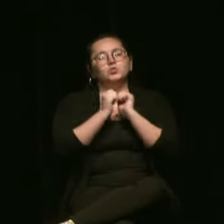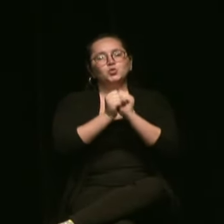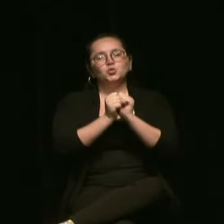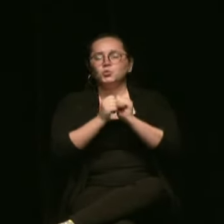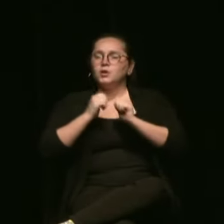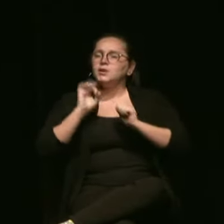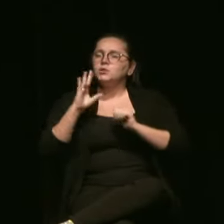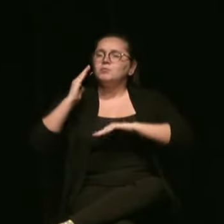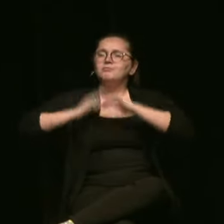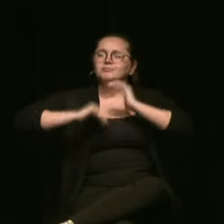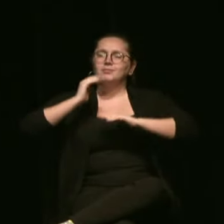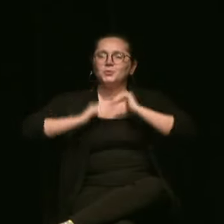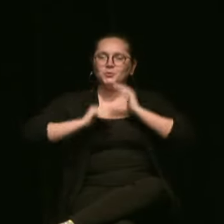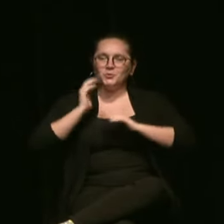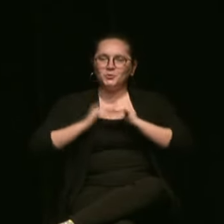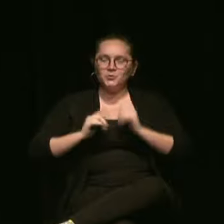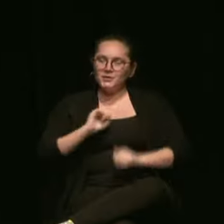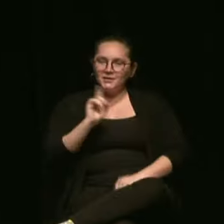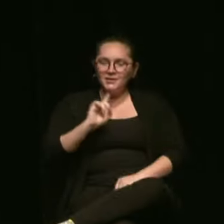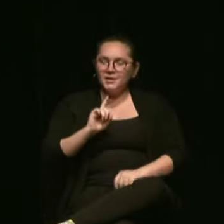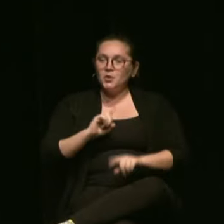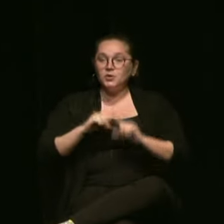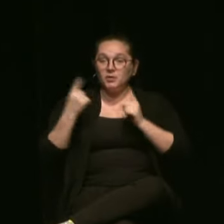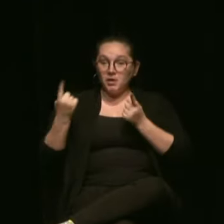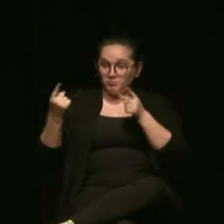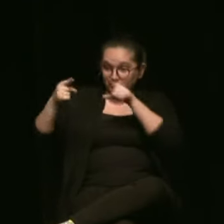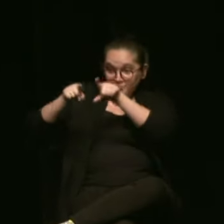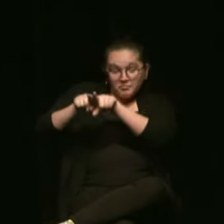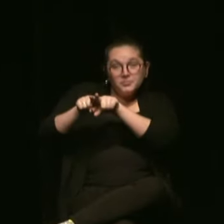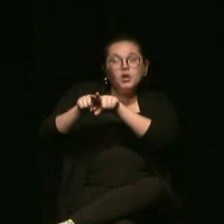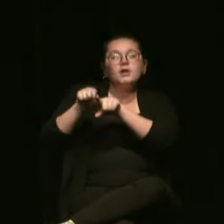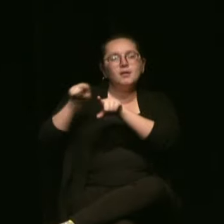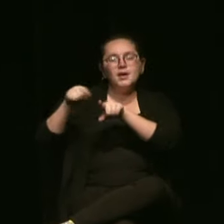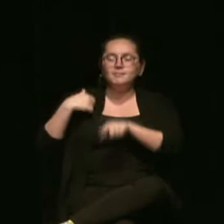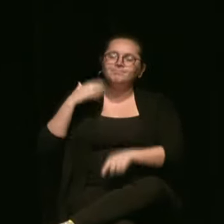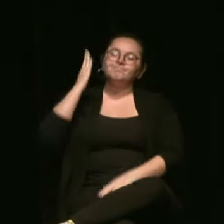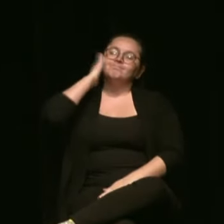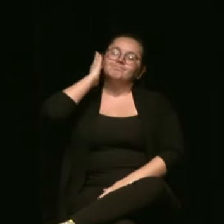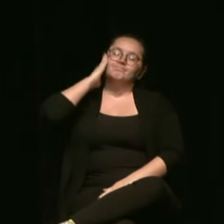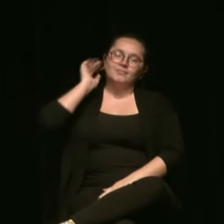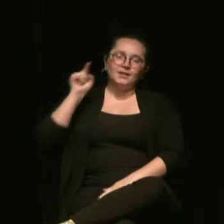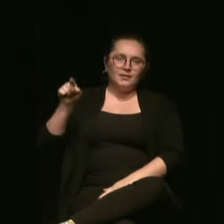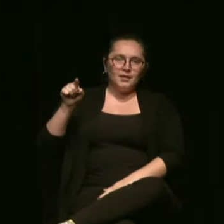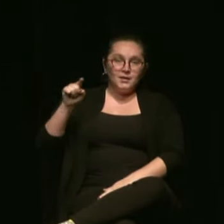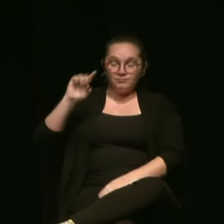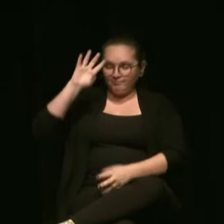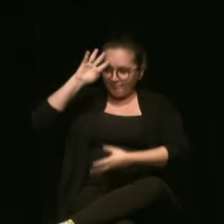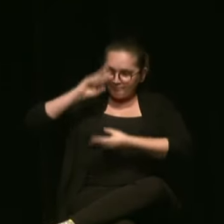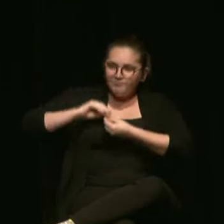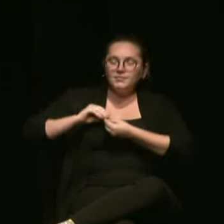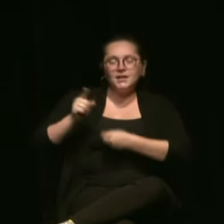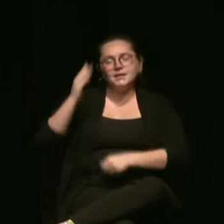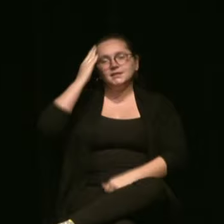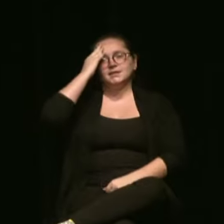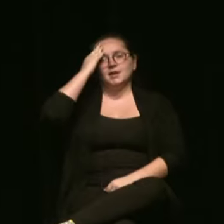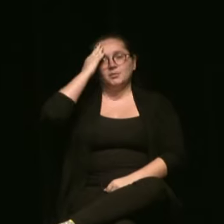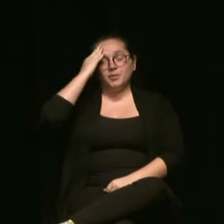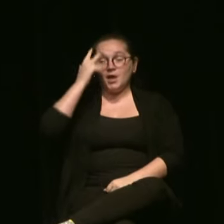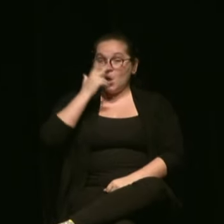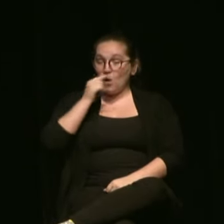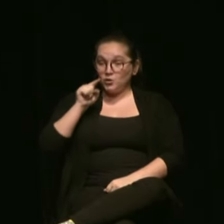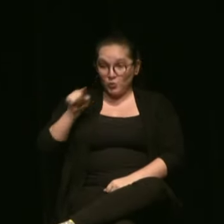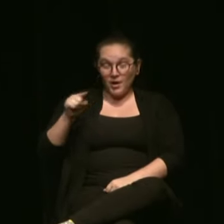mais do que se aparceirar ao Coutinho, é alguém que compreendeu muito bem a obra do Coutinho. Eu acho que essa